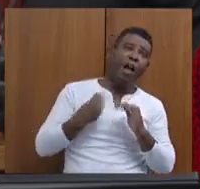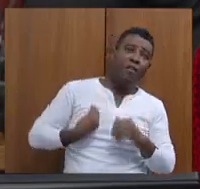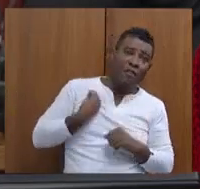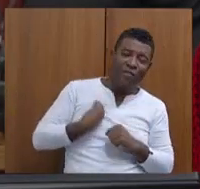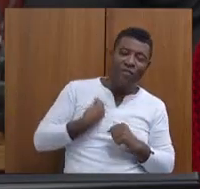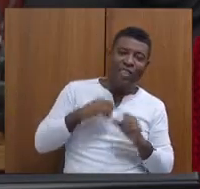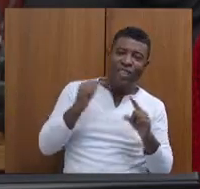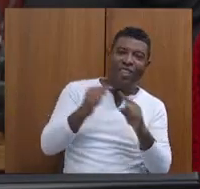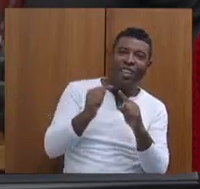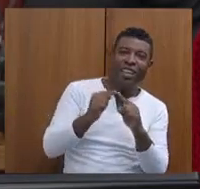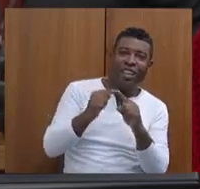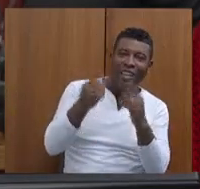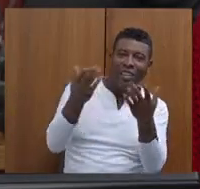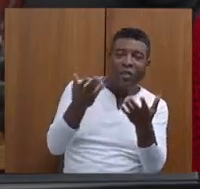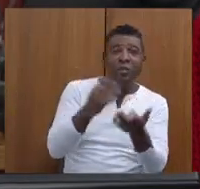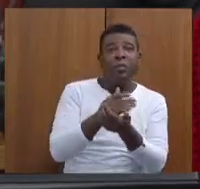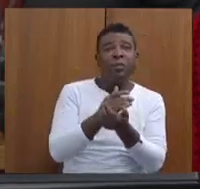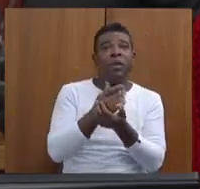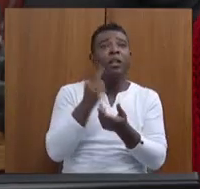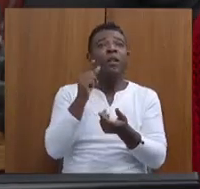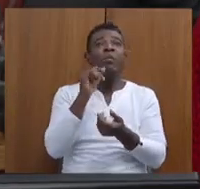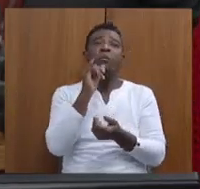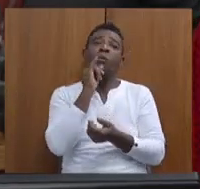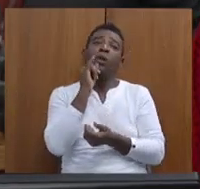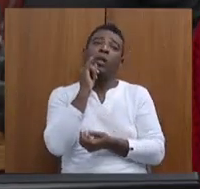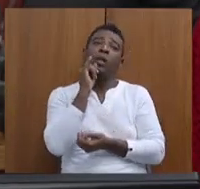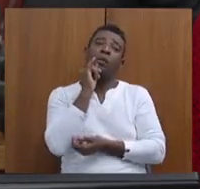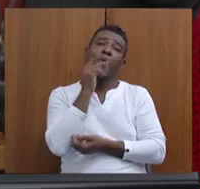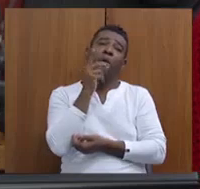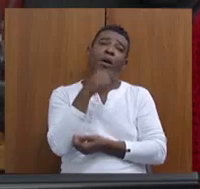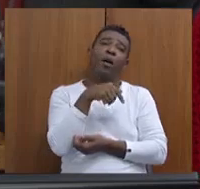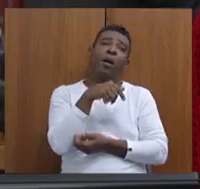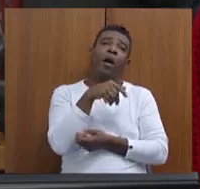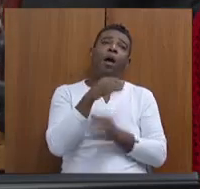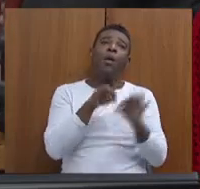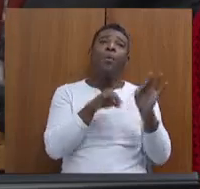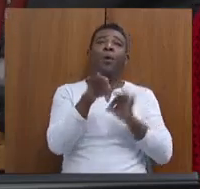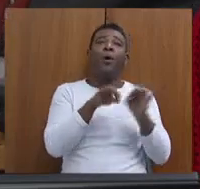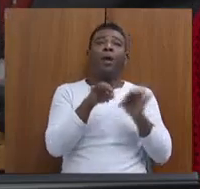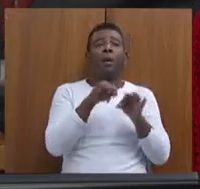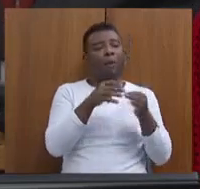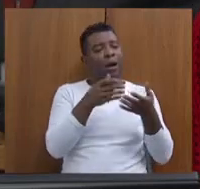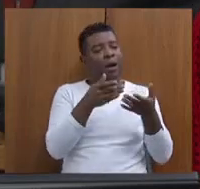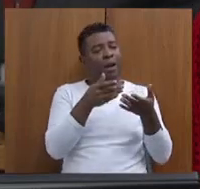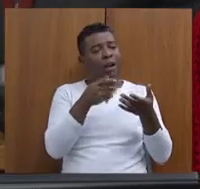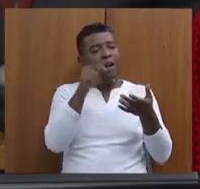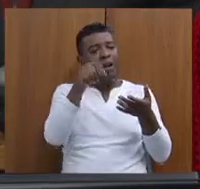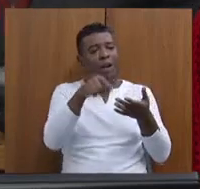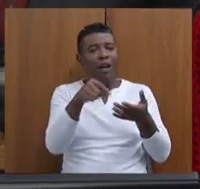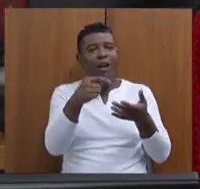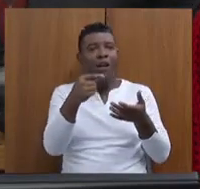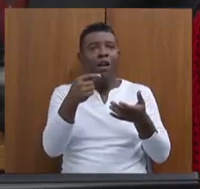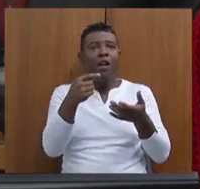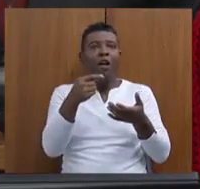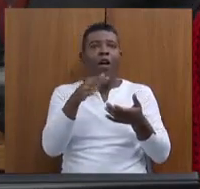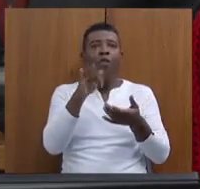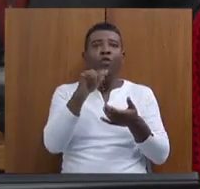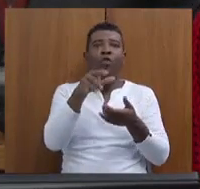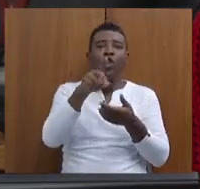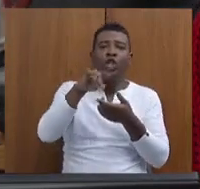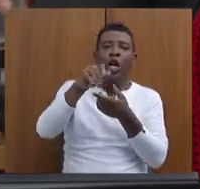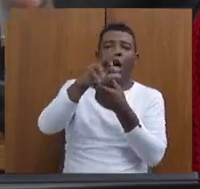Então minha casa o programa de organização não é à toa que ele está na secre taria de